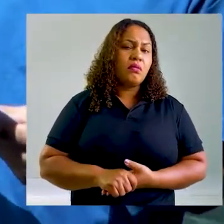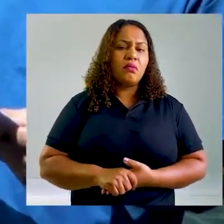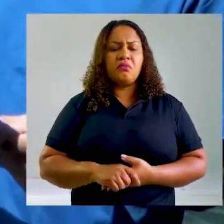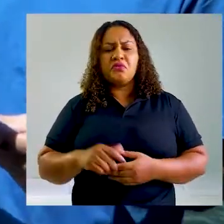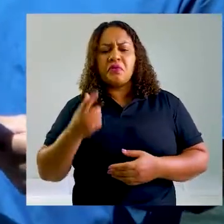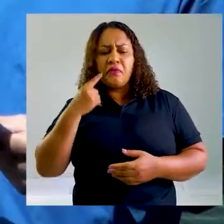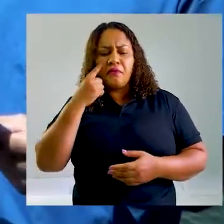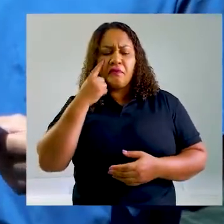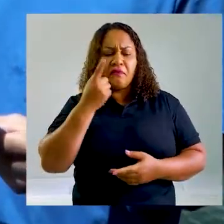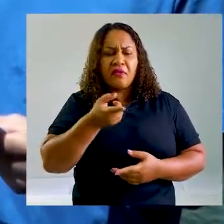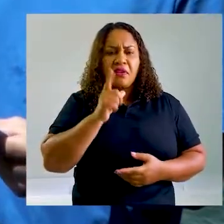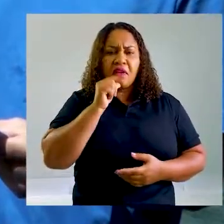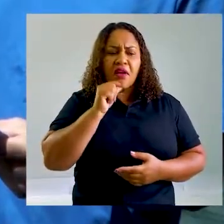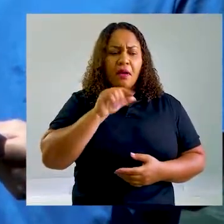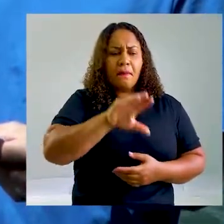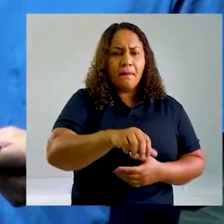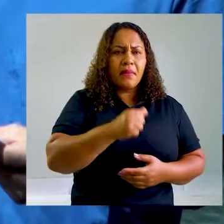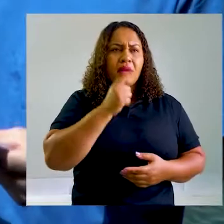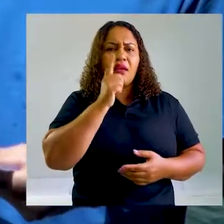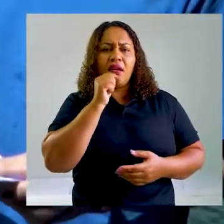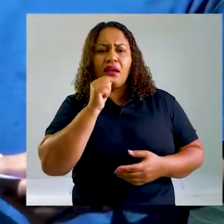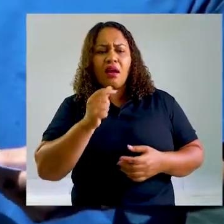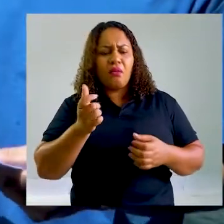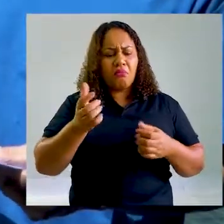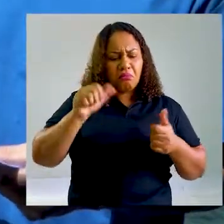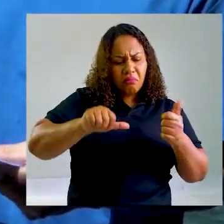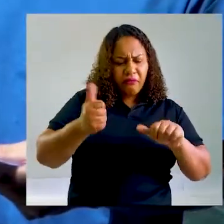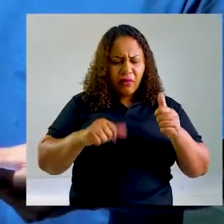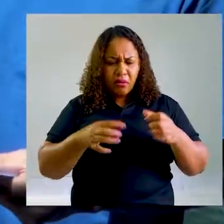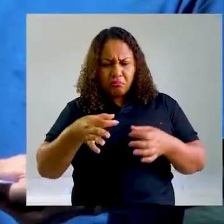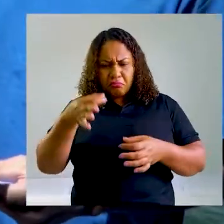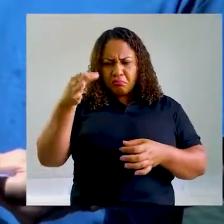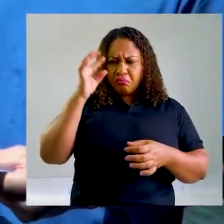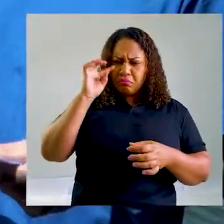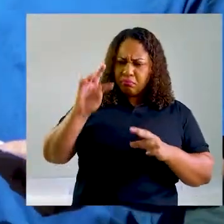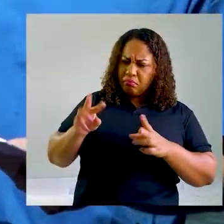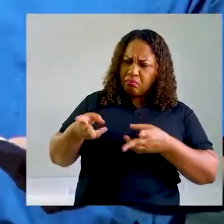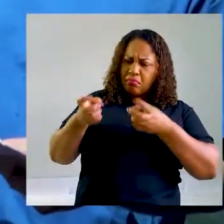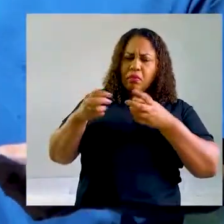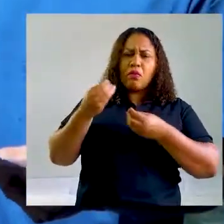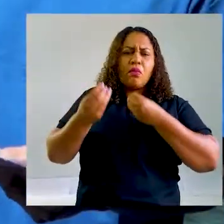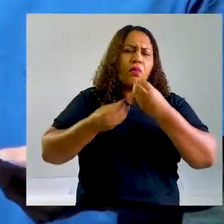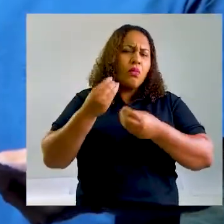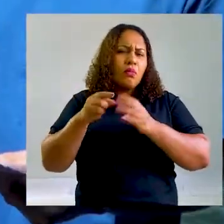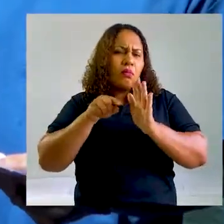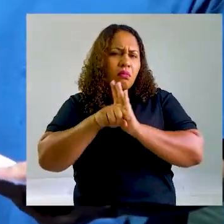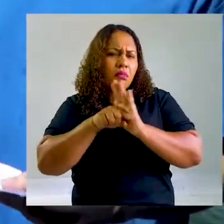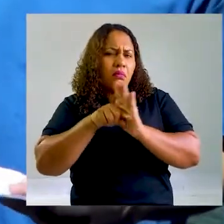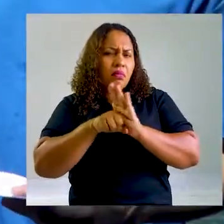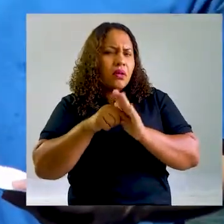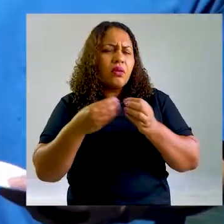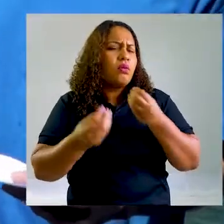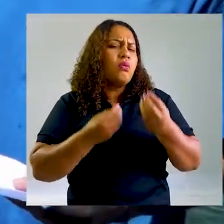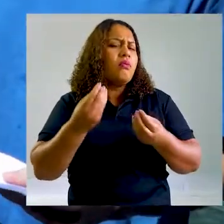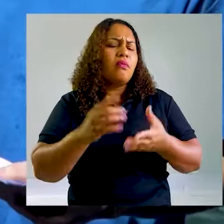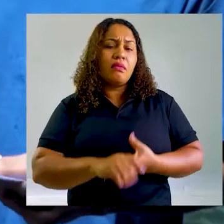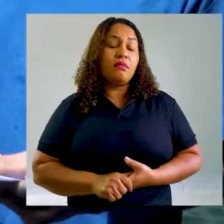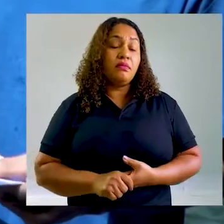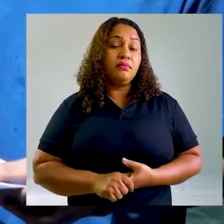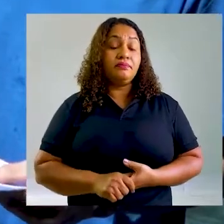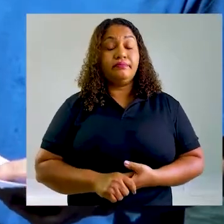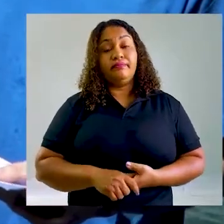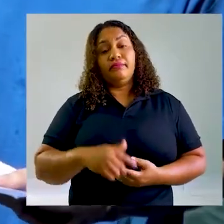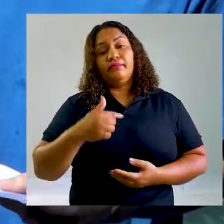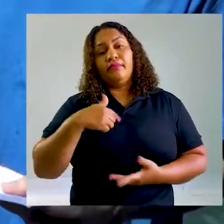altura do rio que o senhor coleta a água? Essa água vai para onde? Qual laboratório? Quanto tempo que o senhor gasta para fazer esse